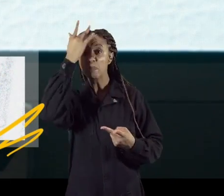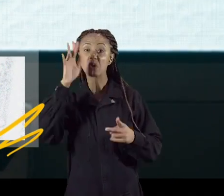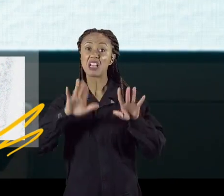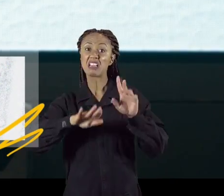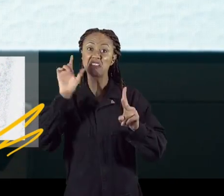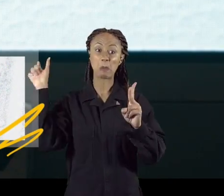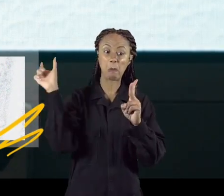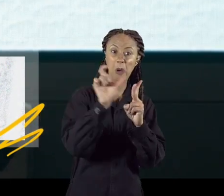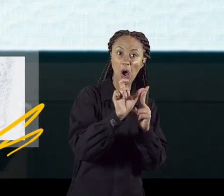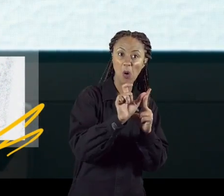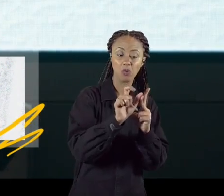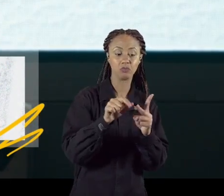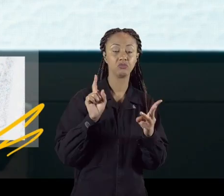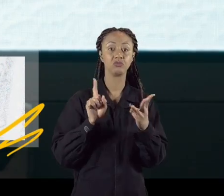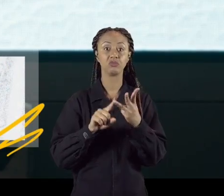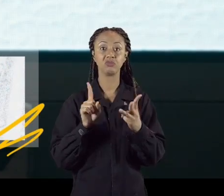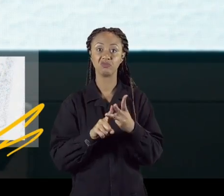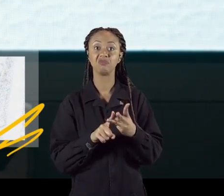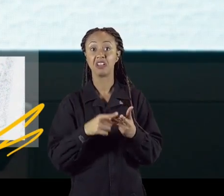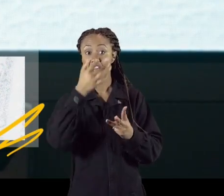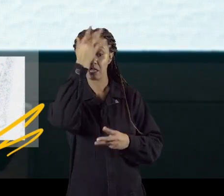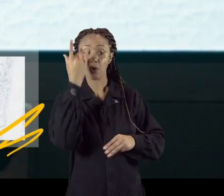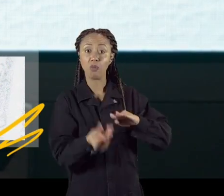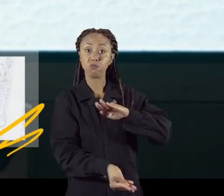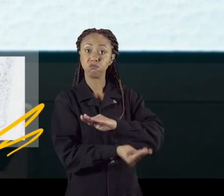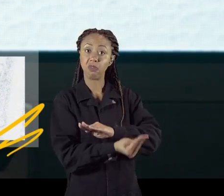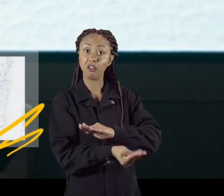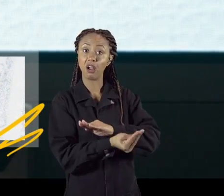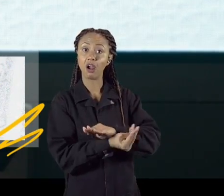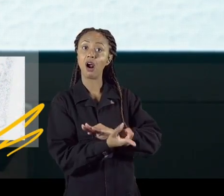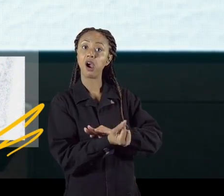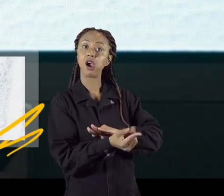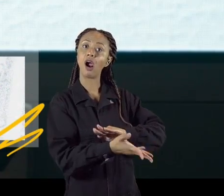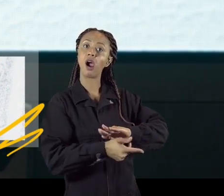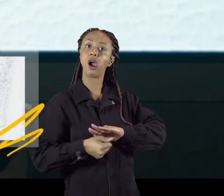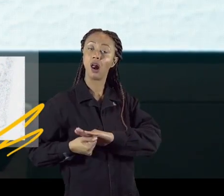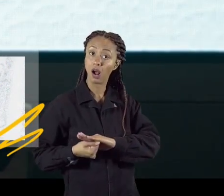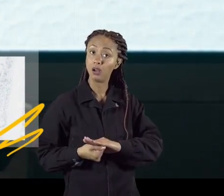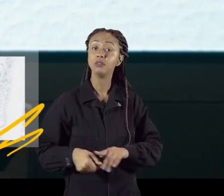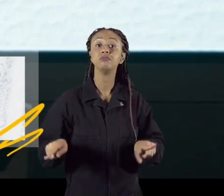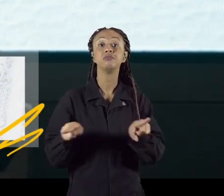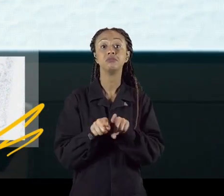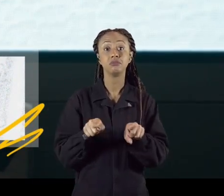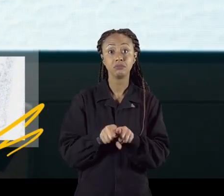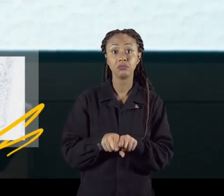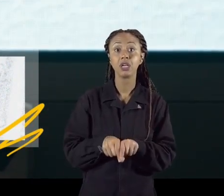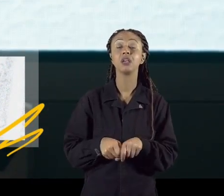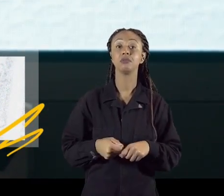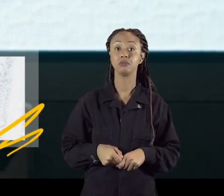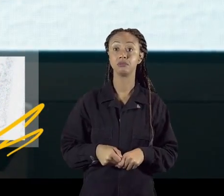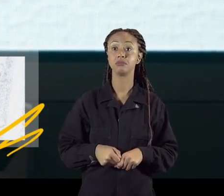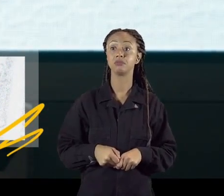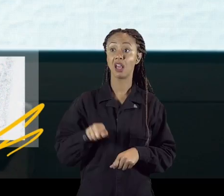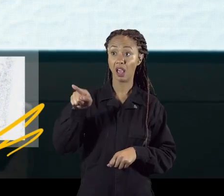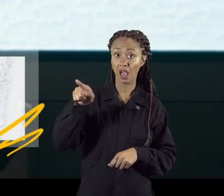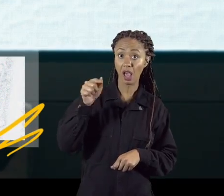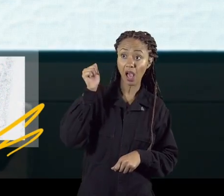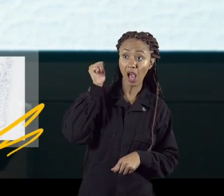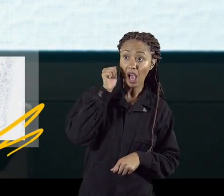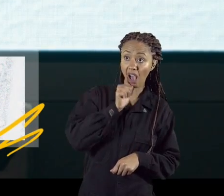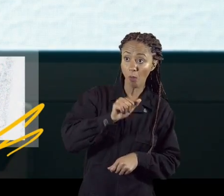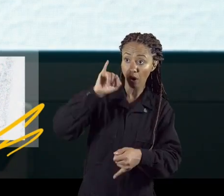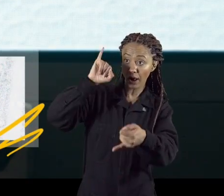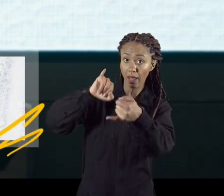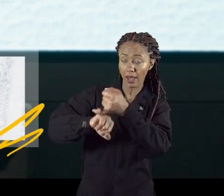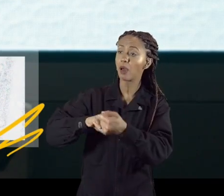amoroso aquele o corrupto a mulher quer ganhar Adultério